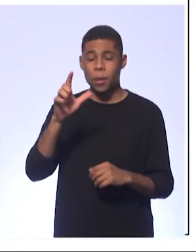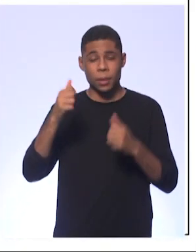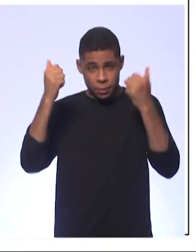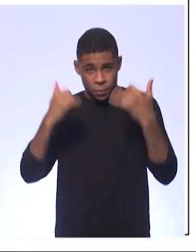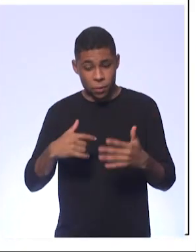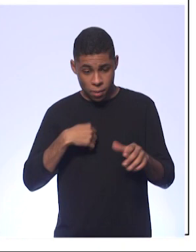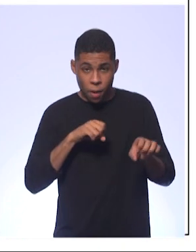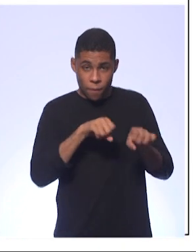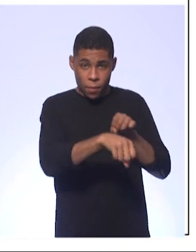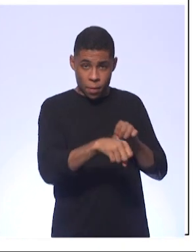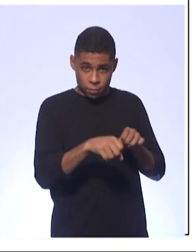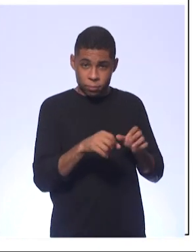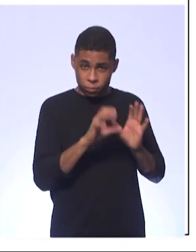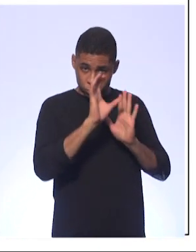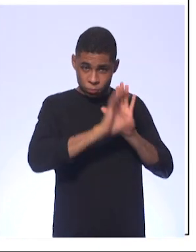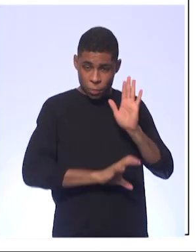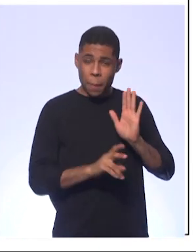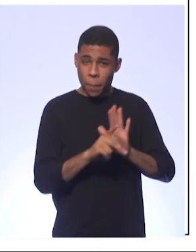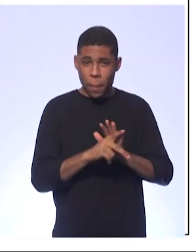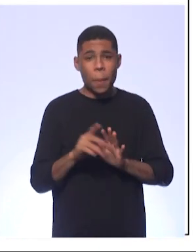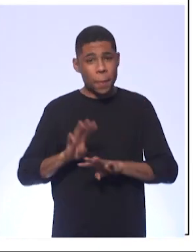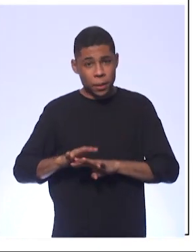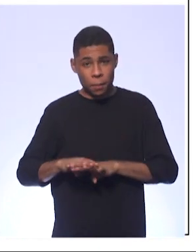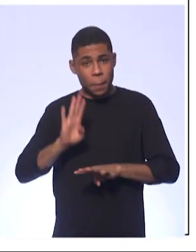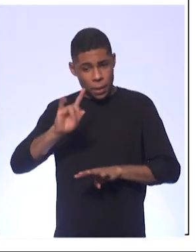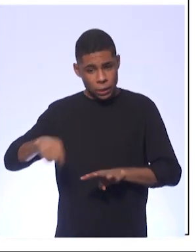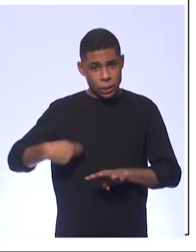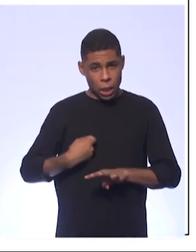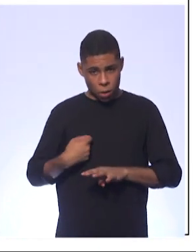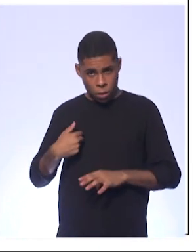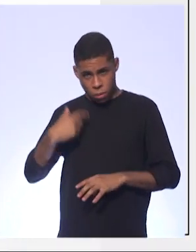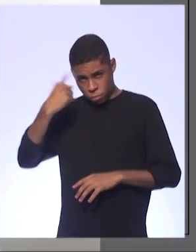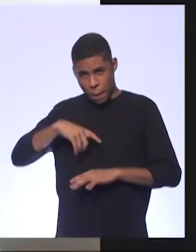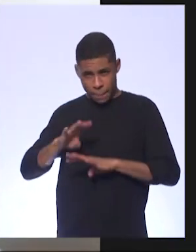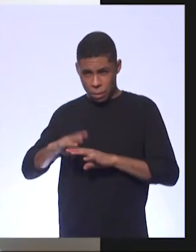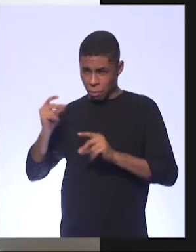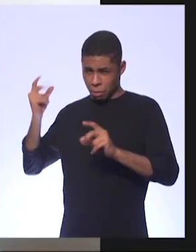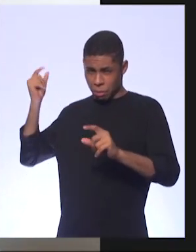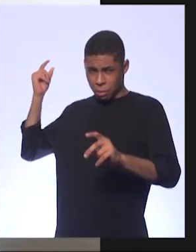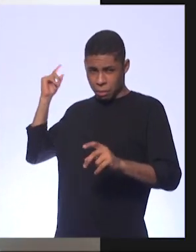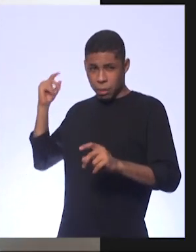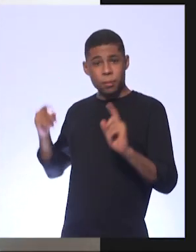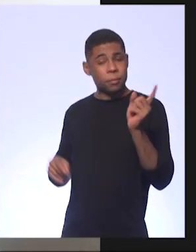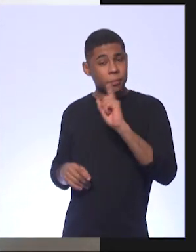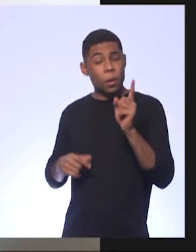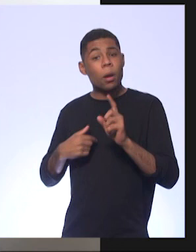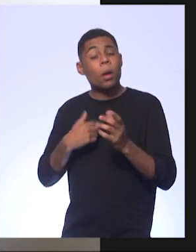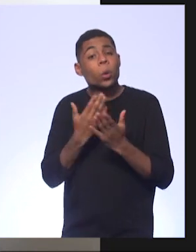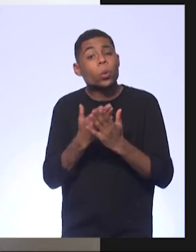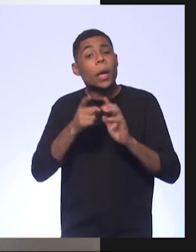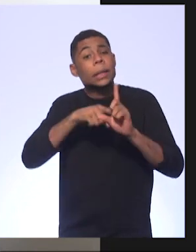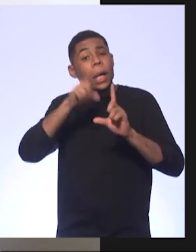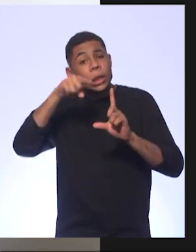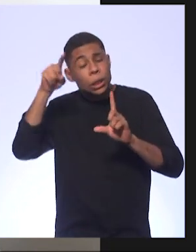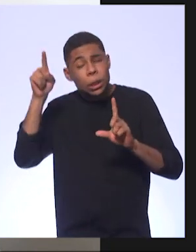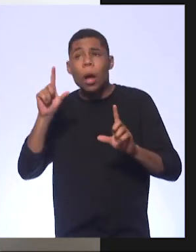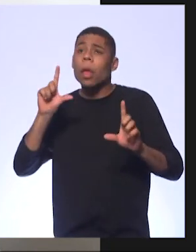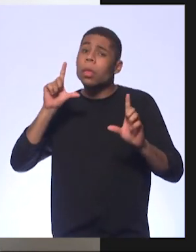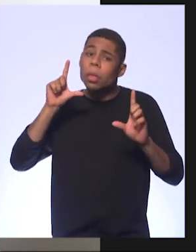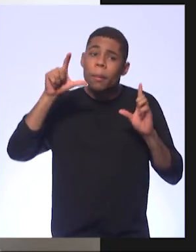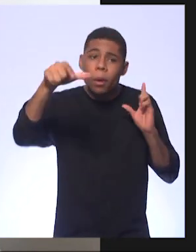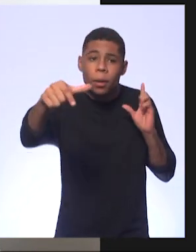em matemática. Sim, eu sou formado em matemática, mas eu não sou matemático há muito tempo. Eu estudei estatística e depois